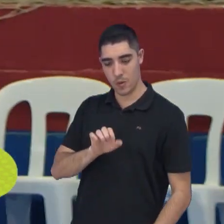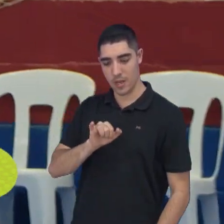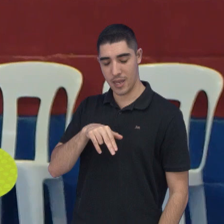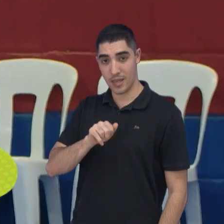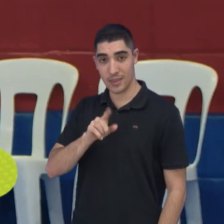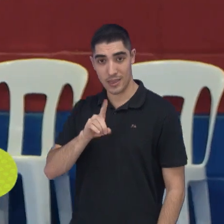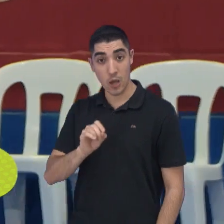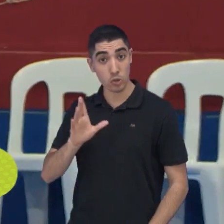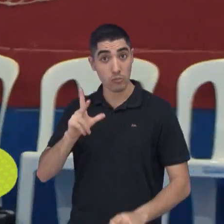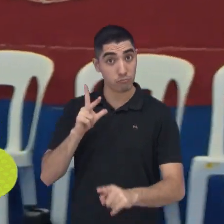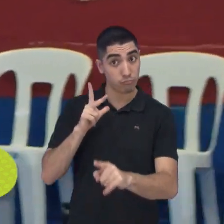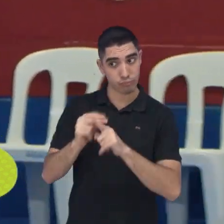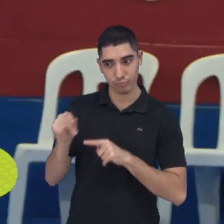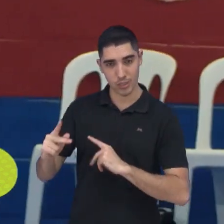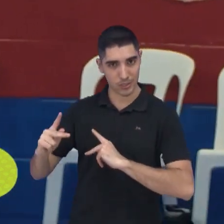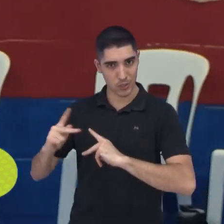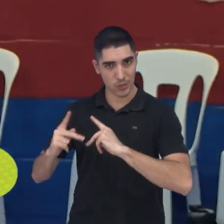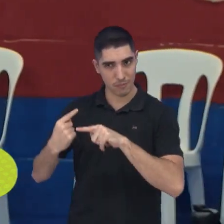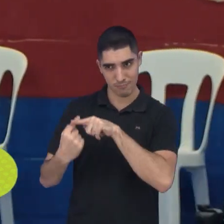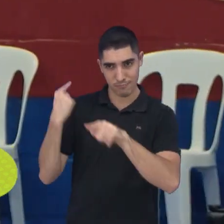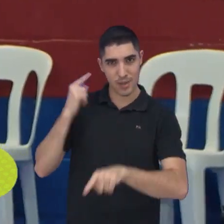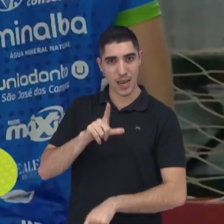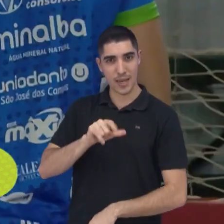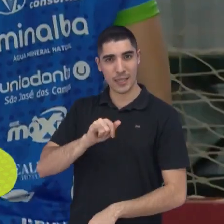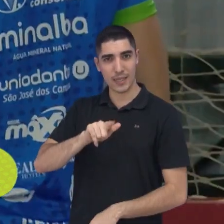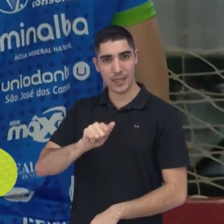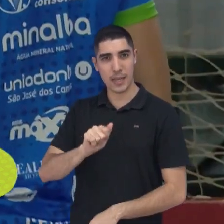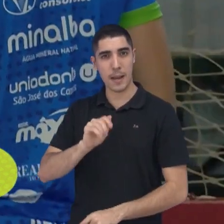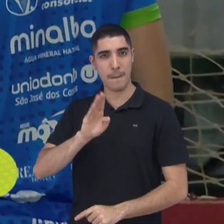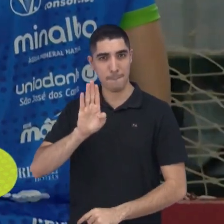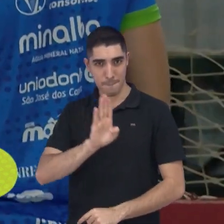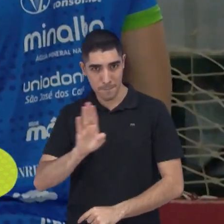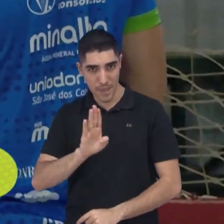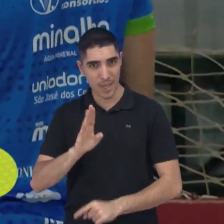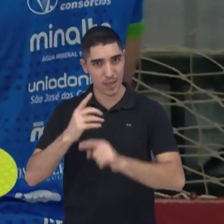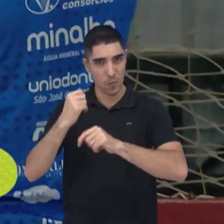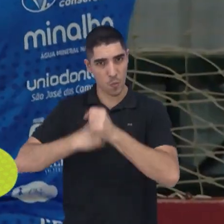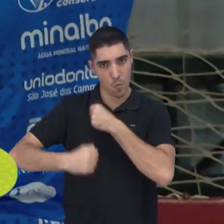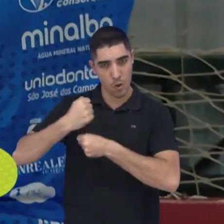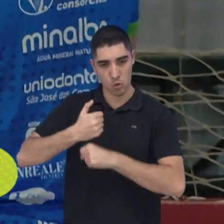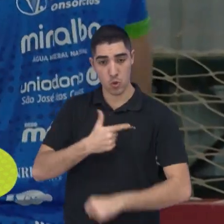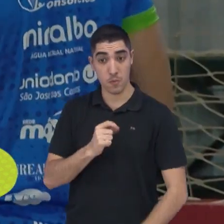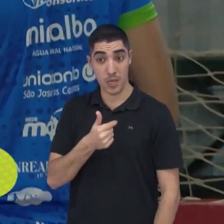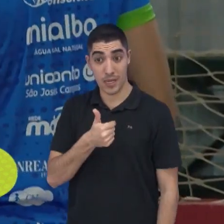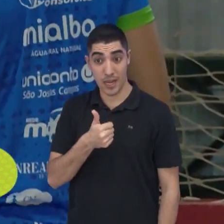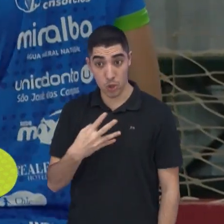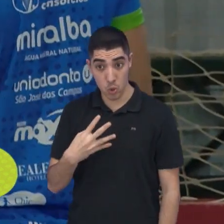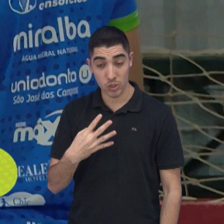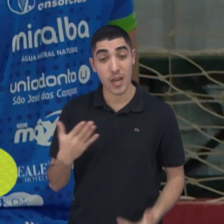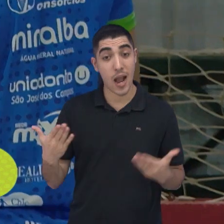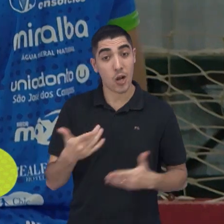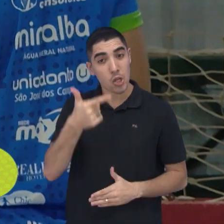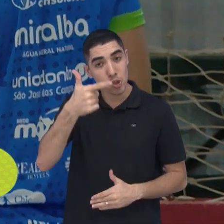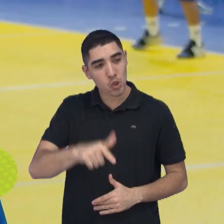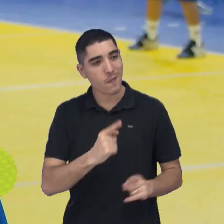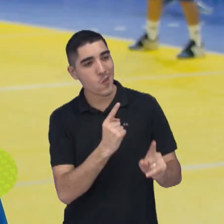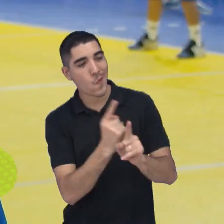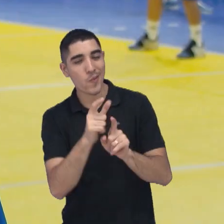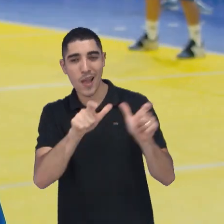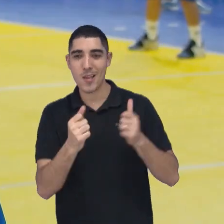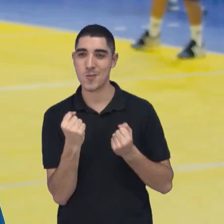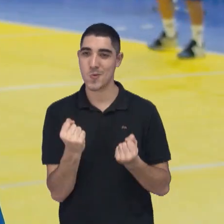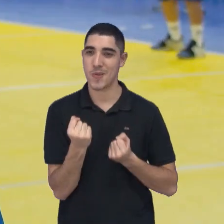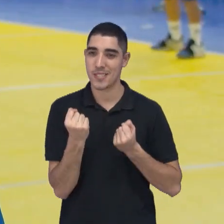Superliga B pelo próprio São José em 2014, vive a expectativa de reencontrar o torcedor joseense. A gente